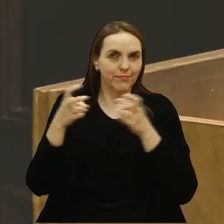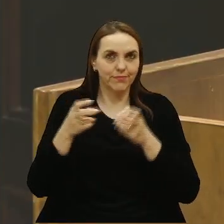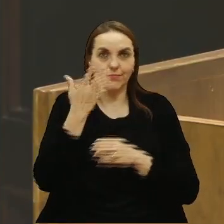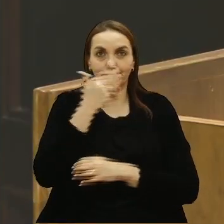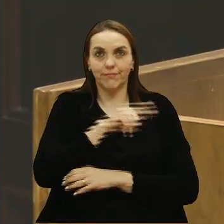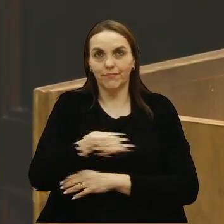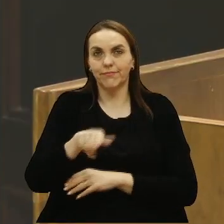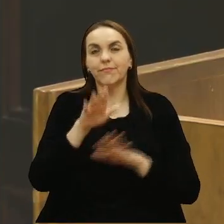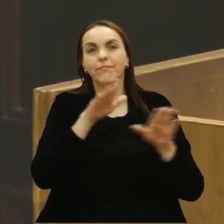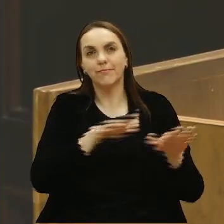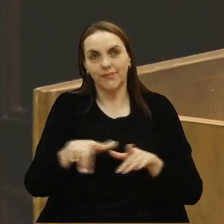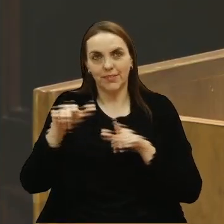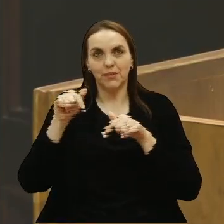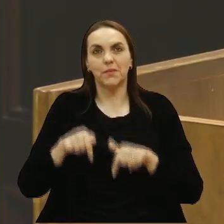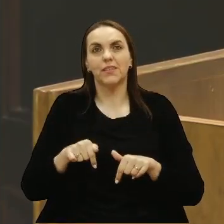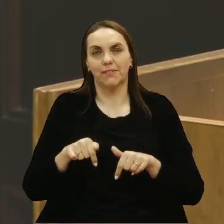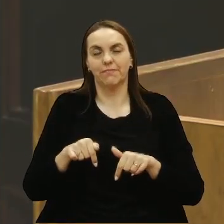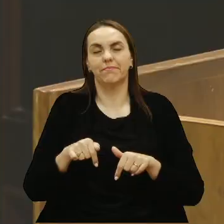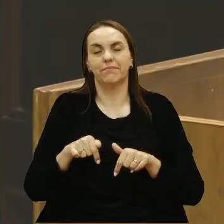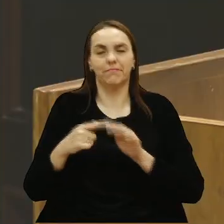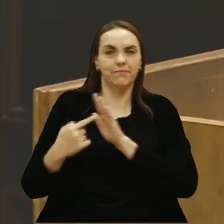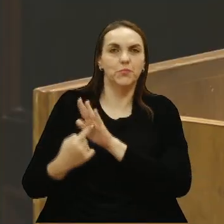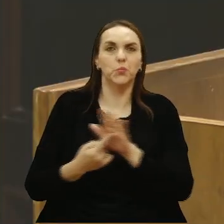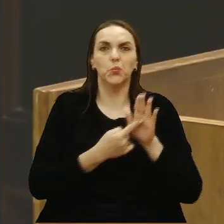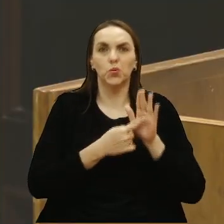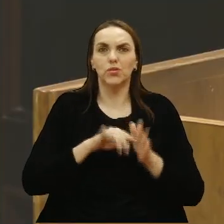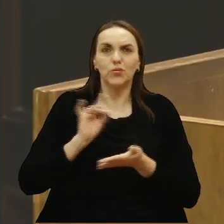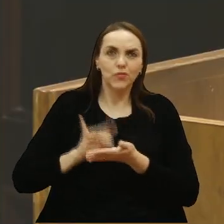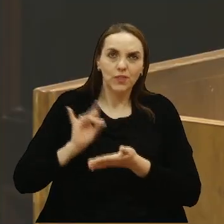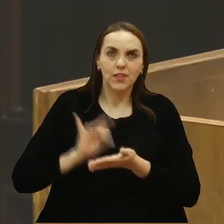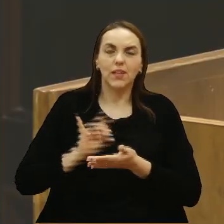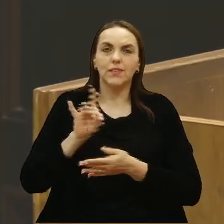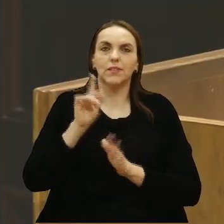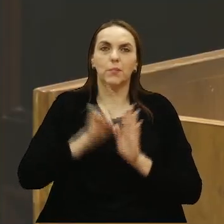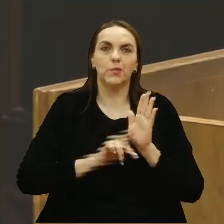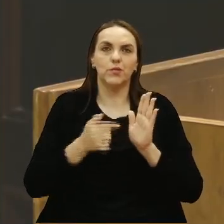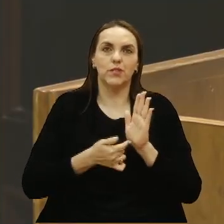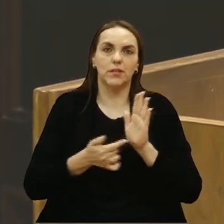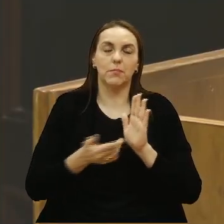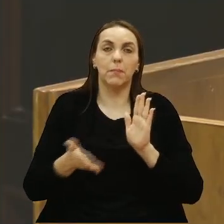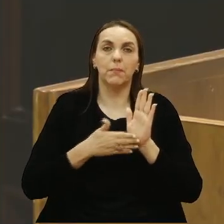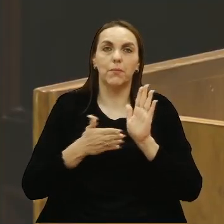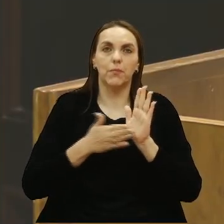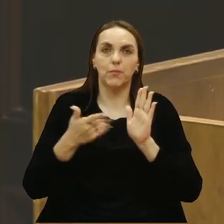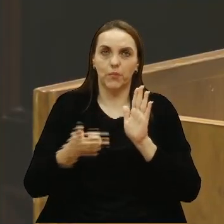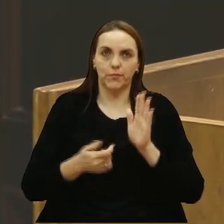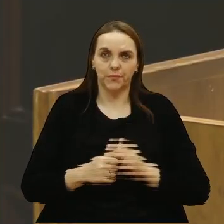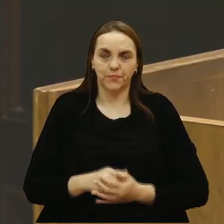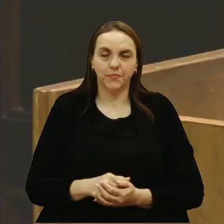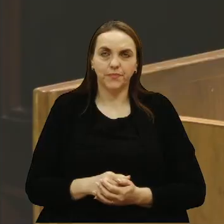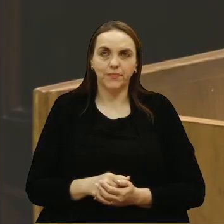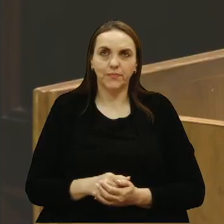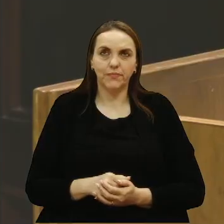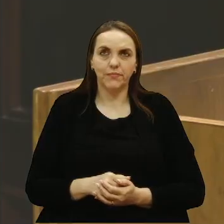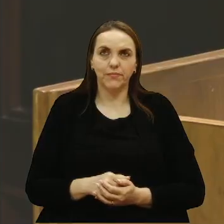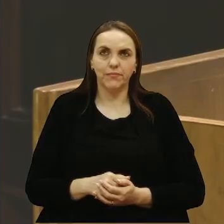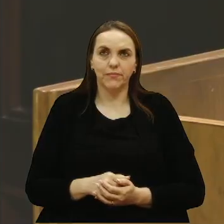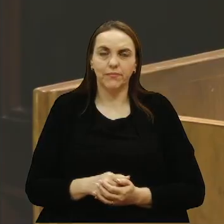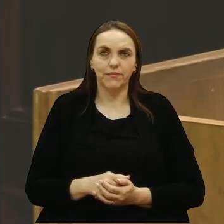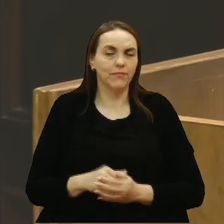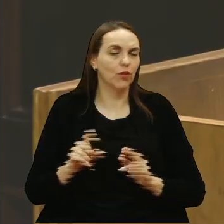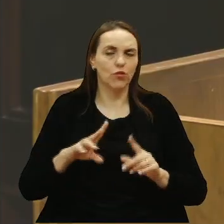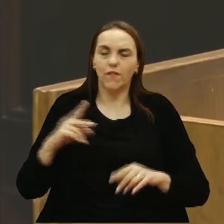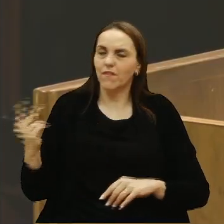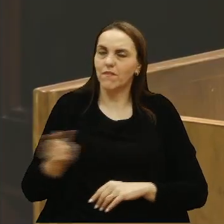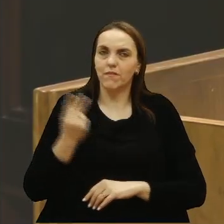aqui, espelha exatamente o que diz esse projeto e o que eu proponho com esse projeto. Não só a